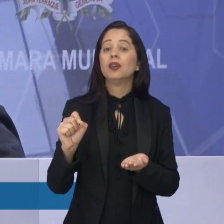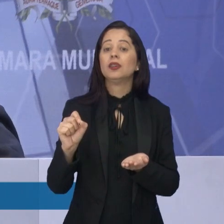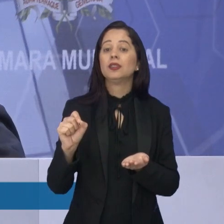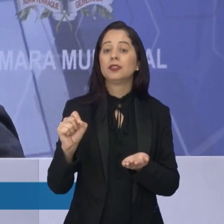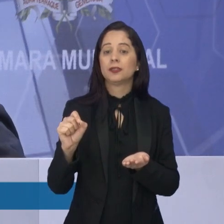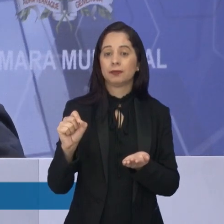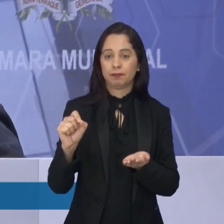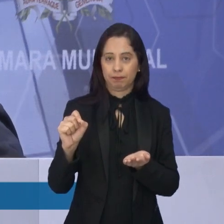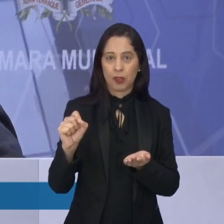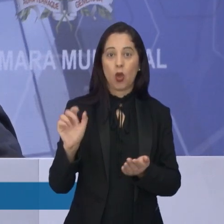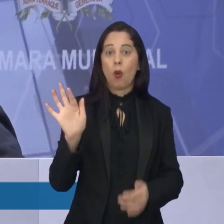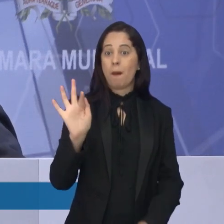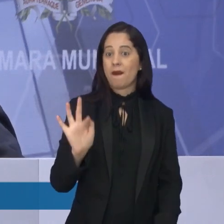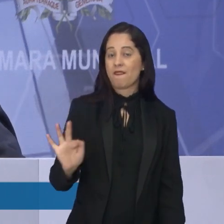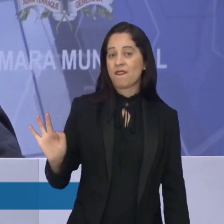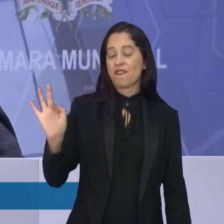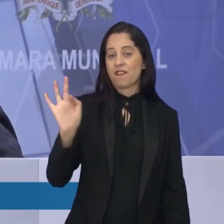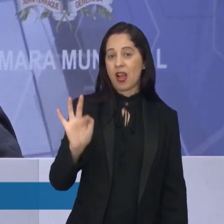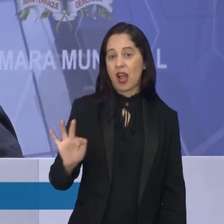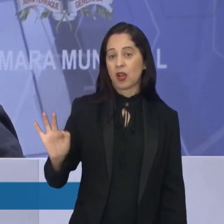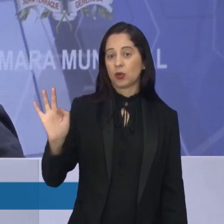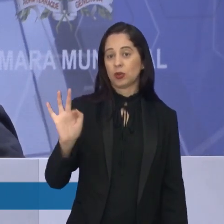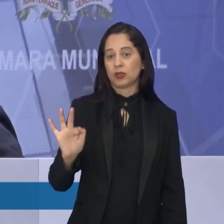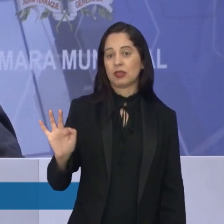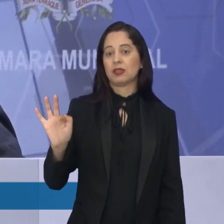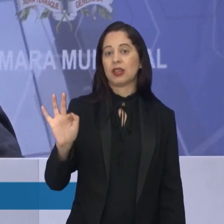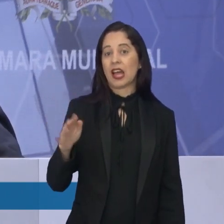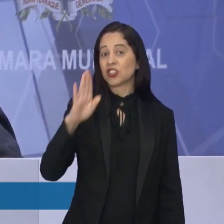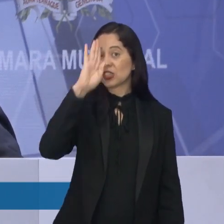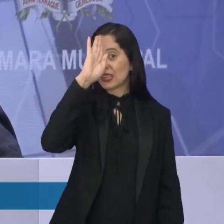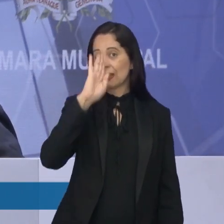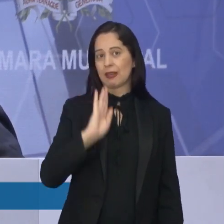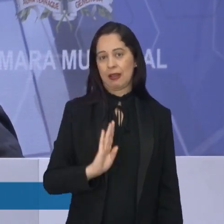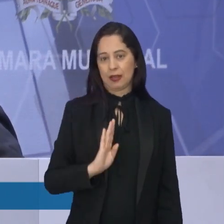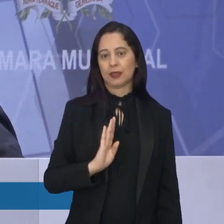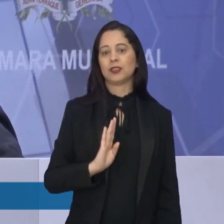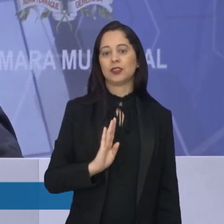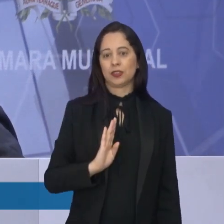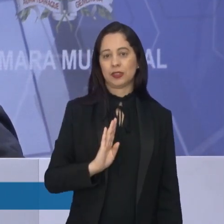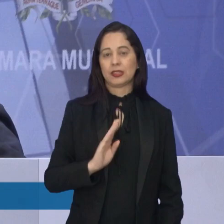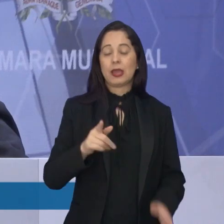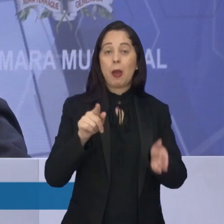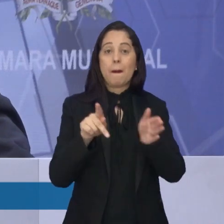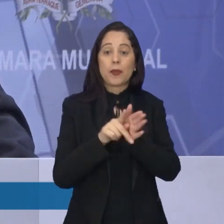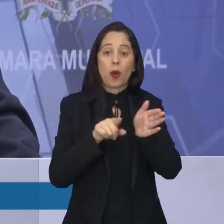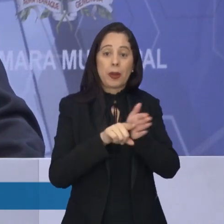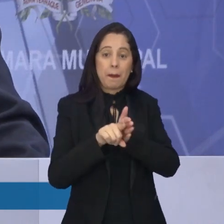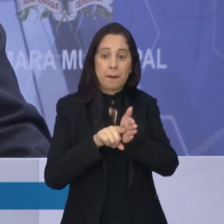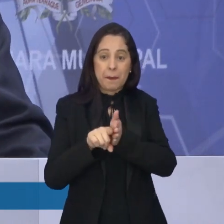campus, de uma universidade pública, gratuita e de pesquisa.